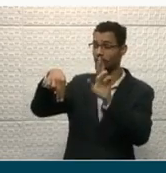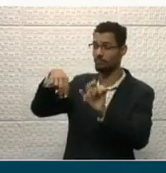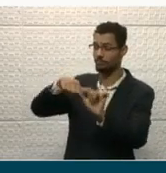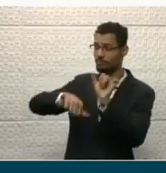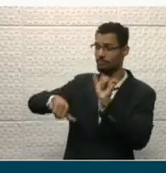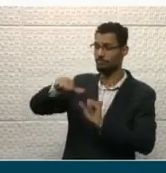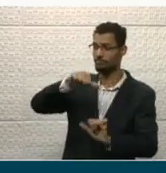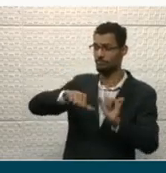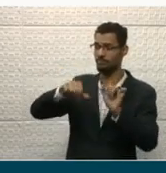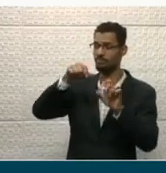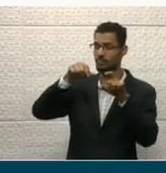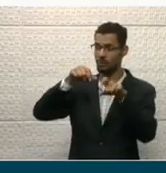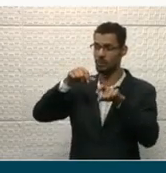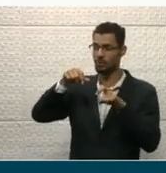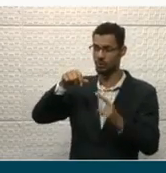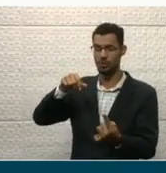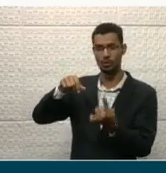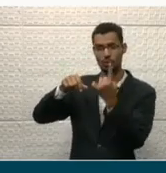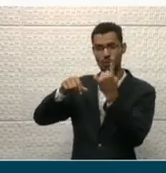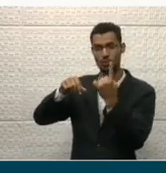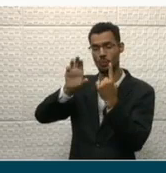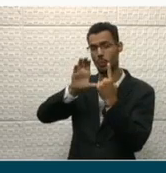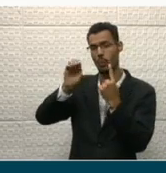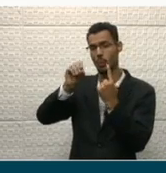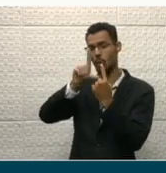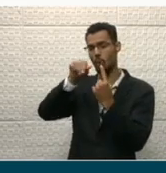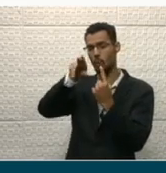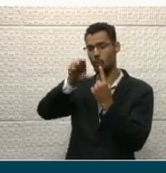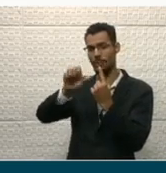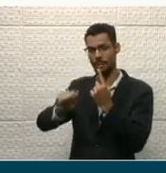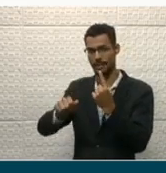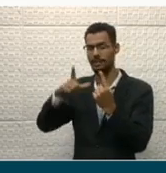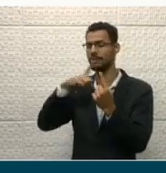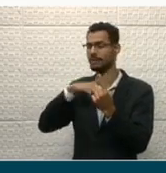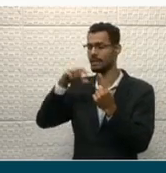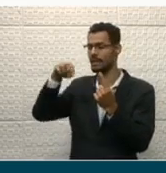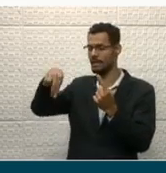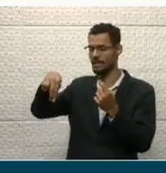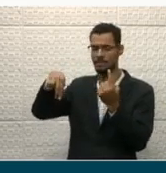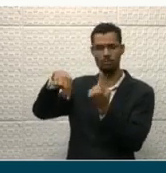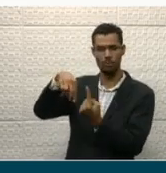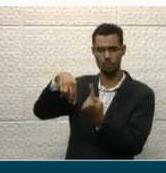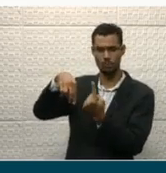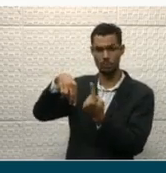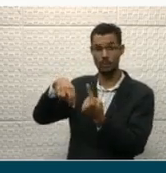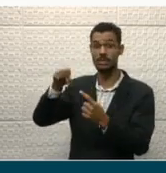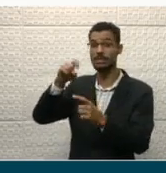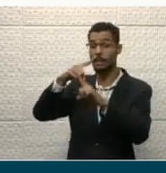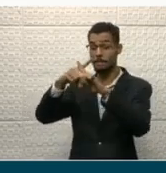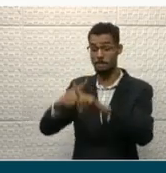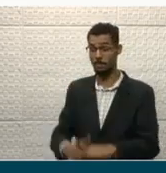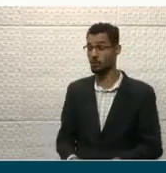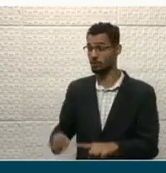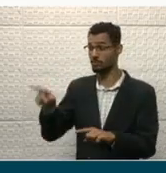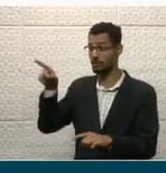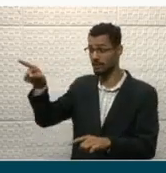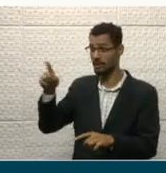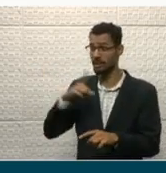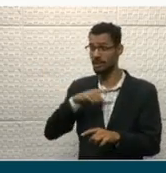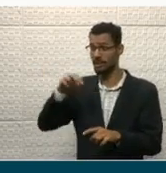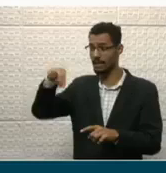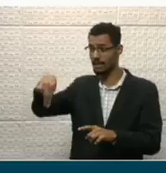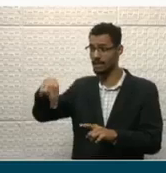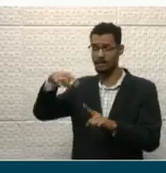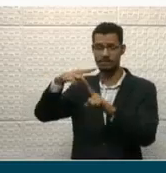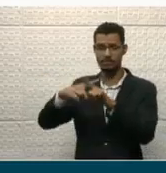caso, ele vai ser um vetor coluna. Ele vai ter tamanho N por 1. Quando eu multiplico a matriz A, M por